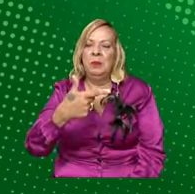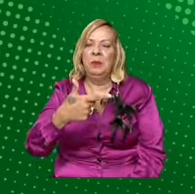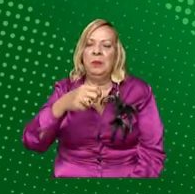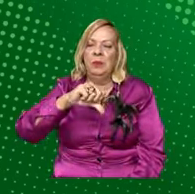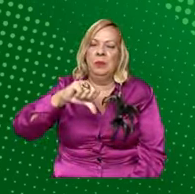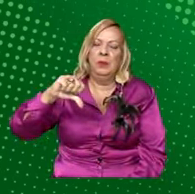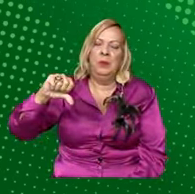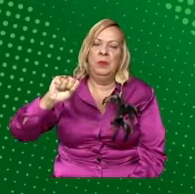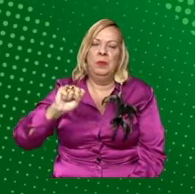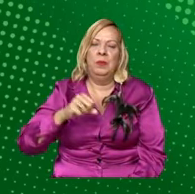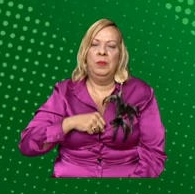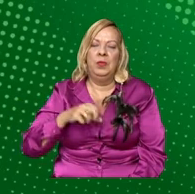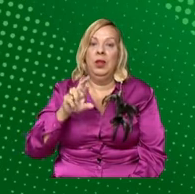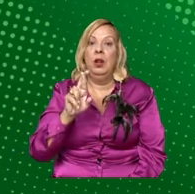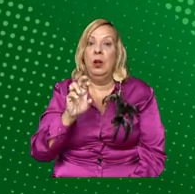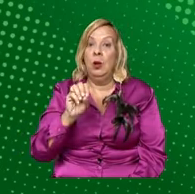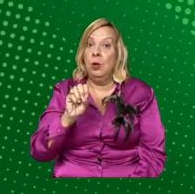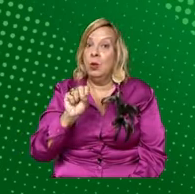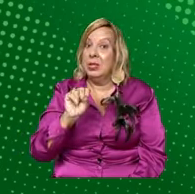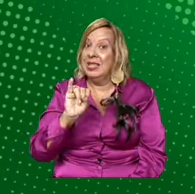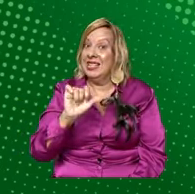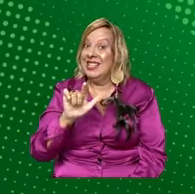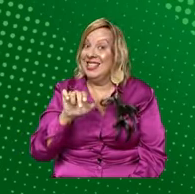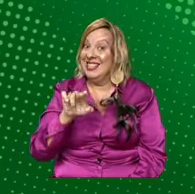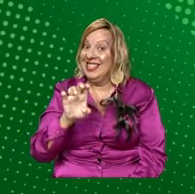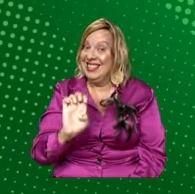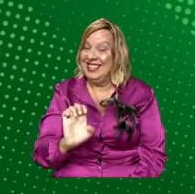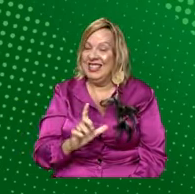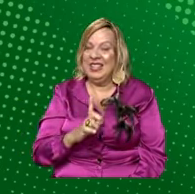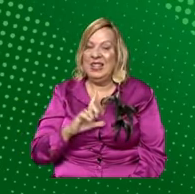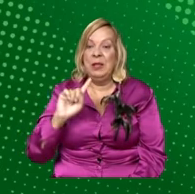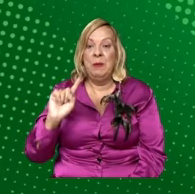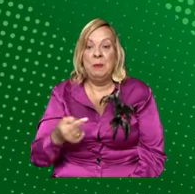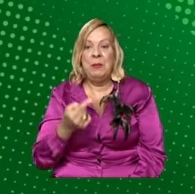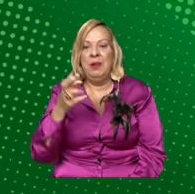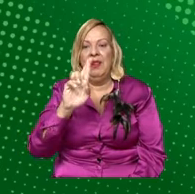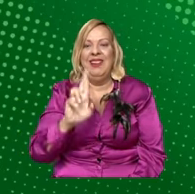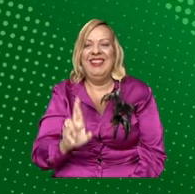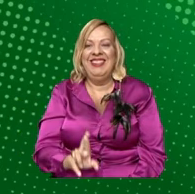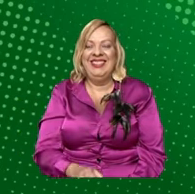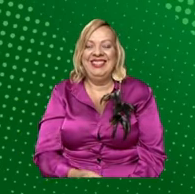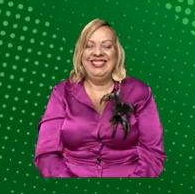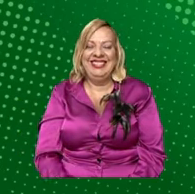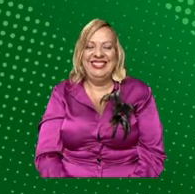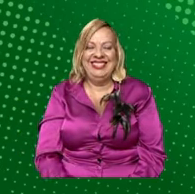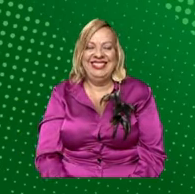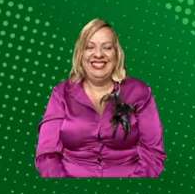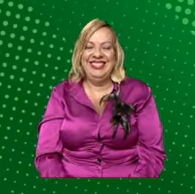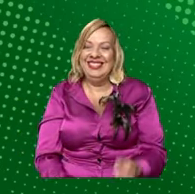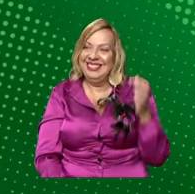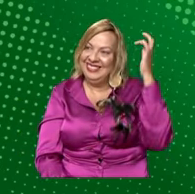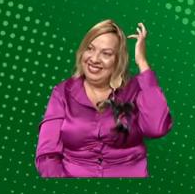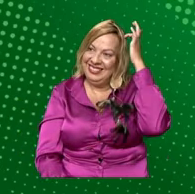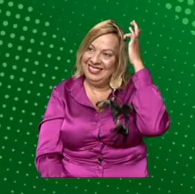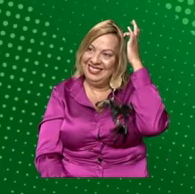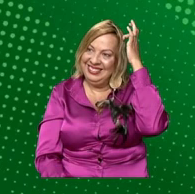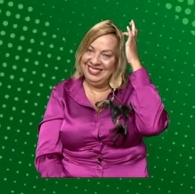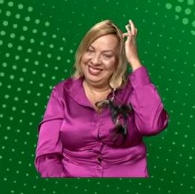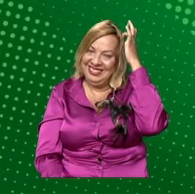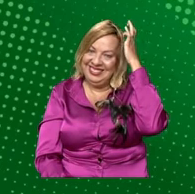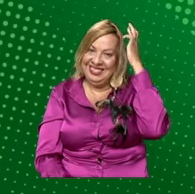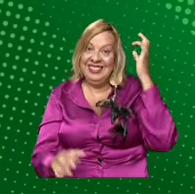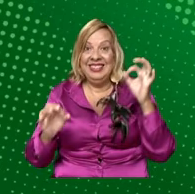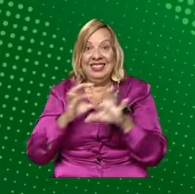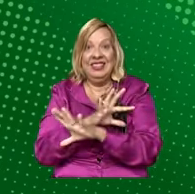0132998, Rosilene, foi você, R$1.000 pelo aplicativo. Sim, fechamos aí